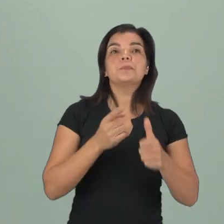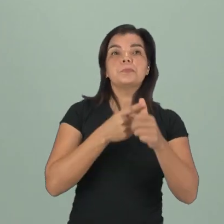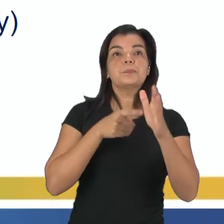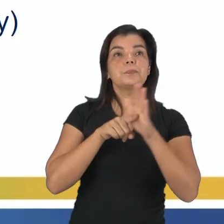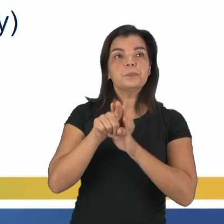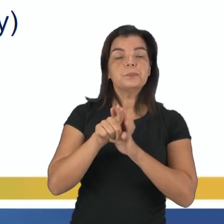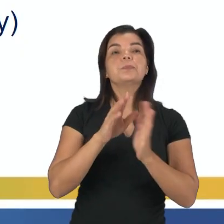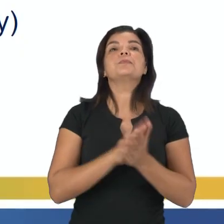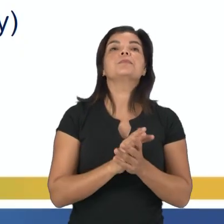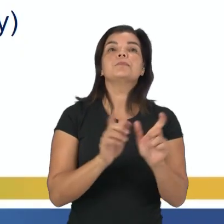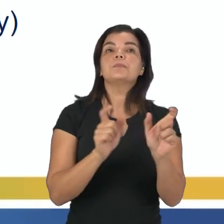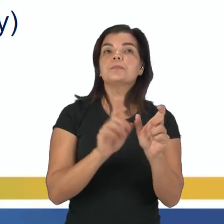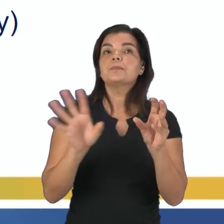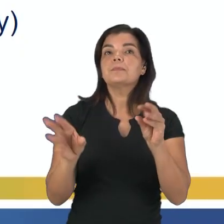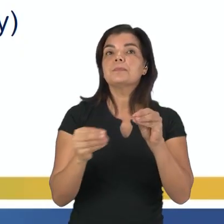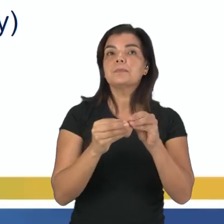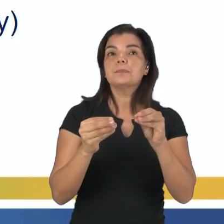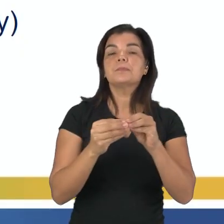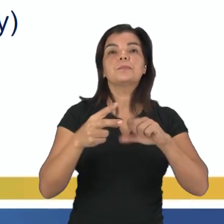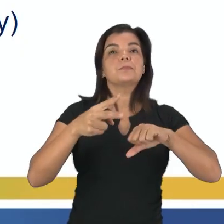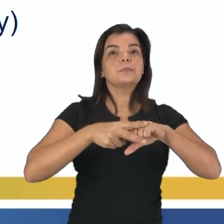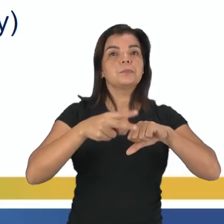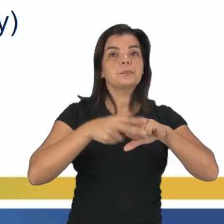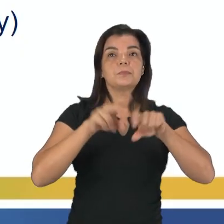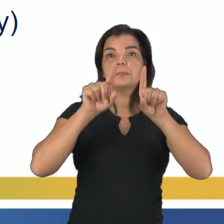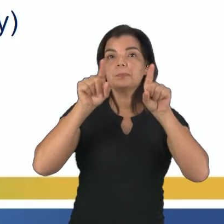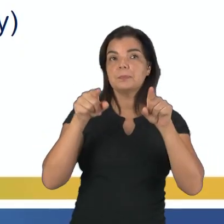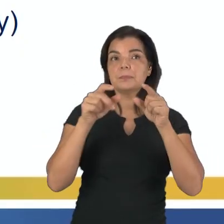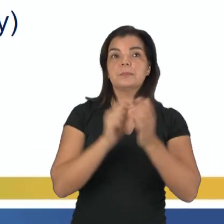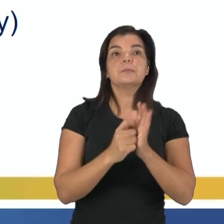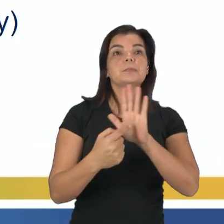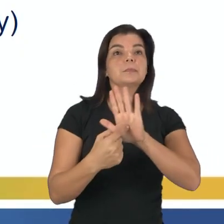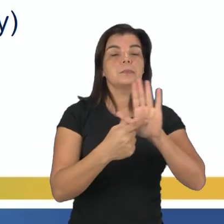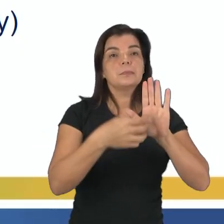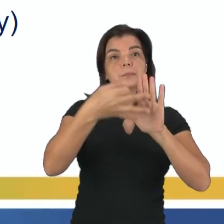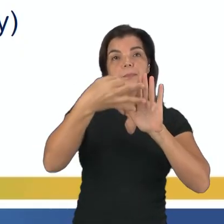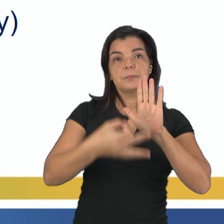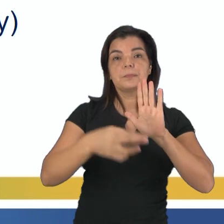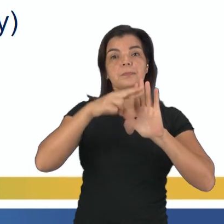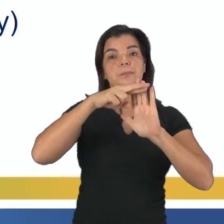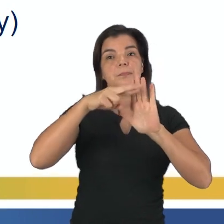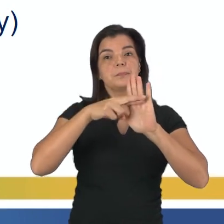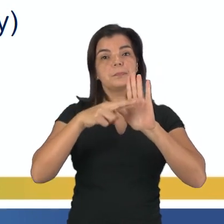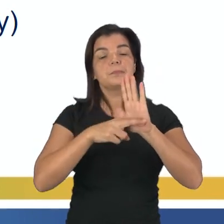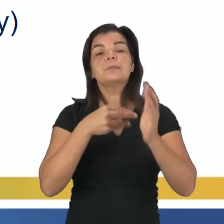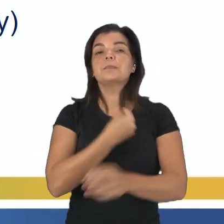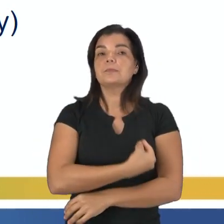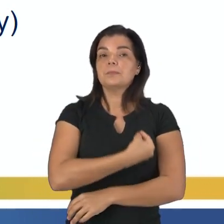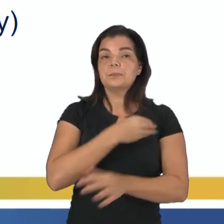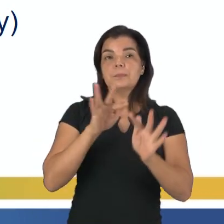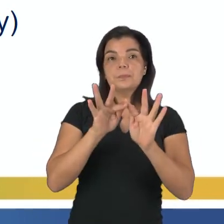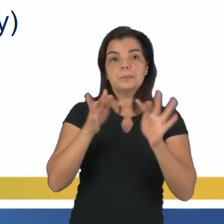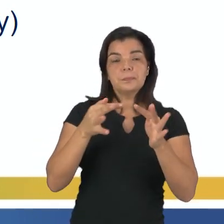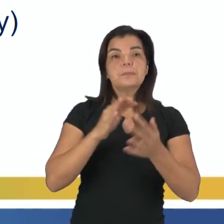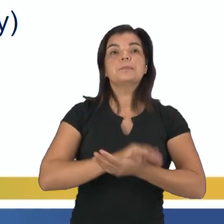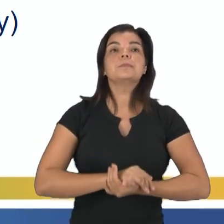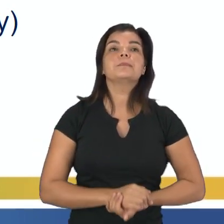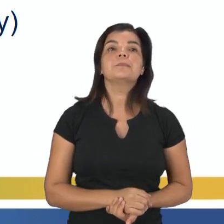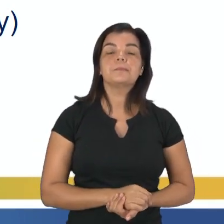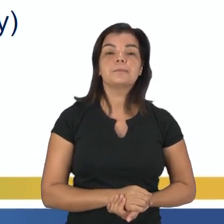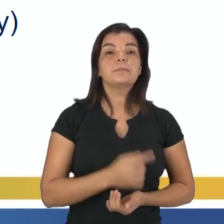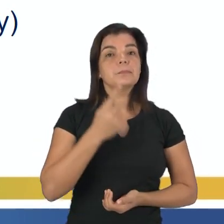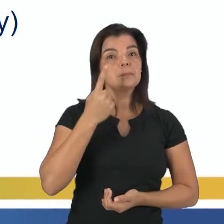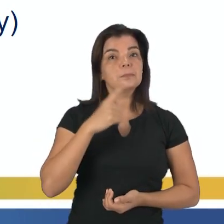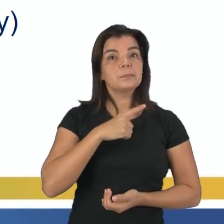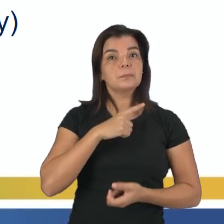primeira pergunta, complete as sentenças com os verbos em parênteses, aplicando corretamente as regras do Simple Present. Então,